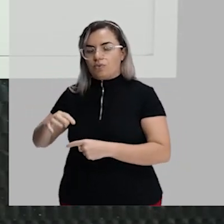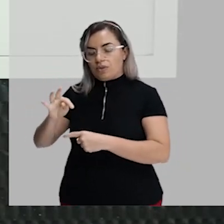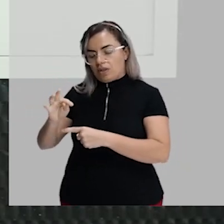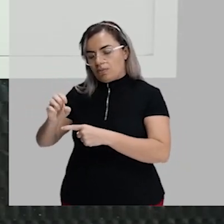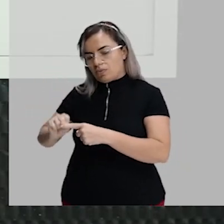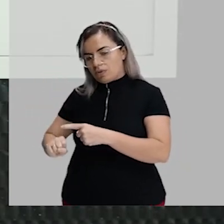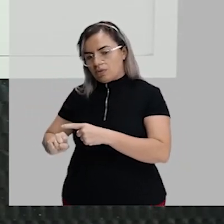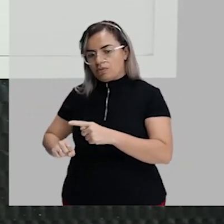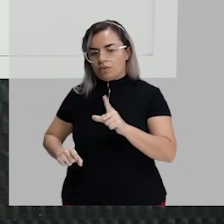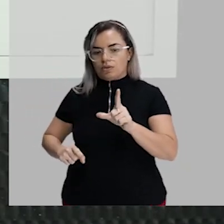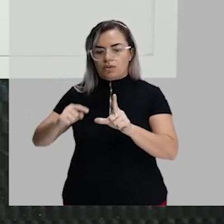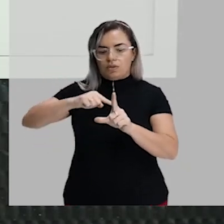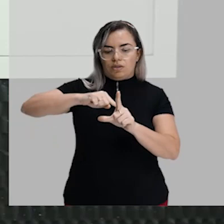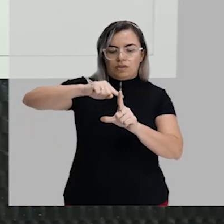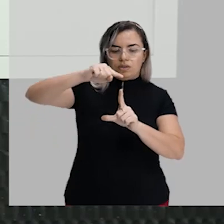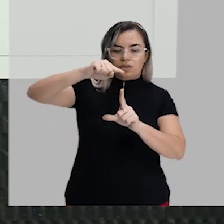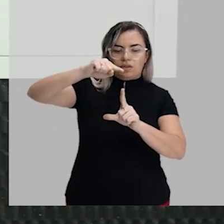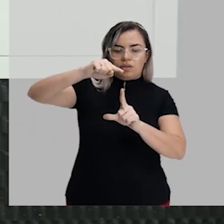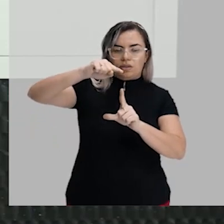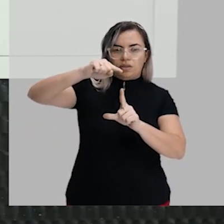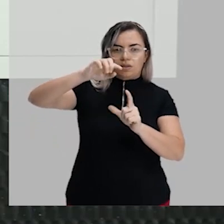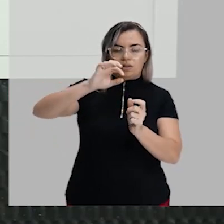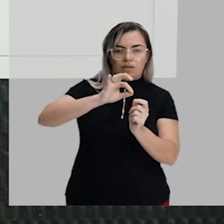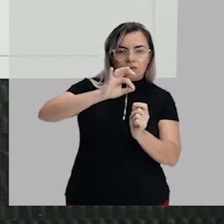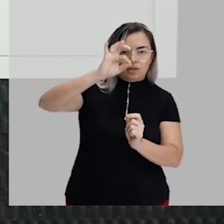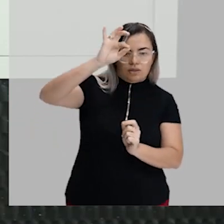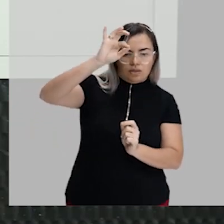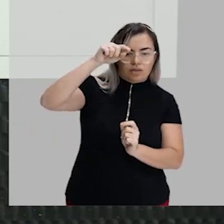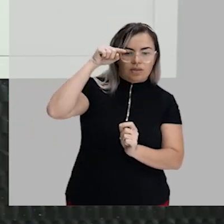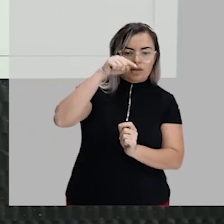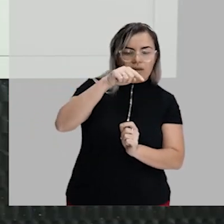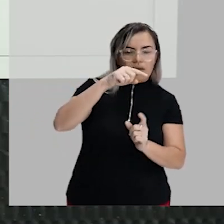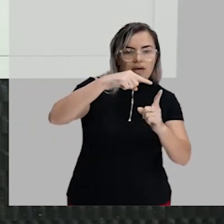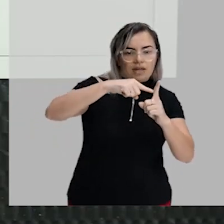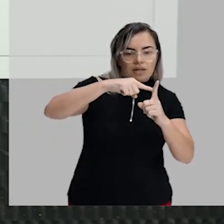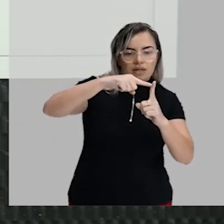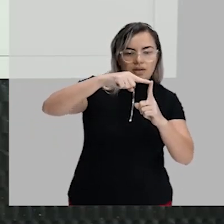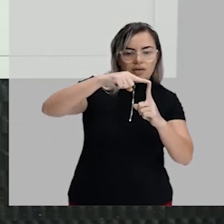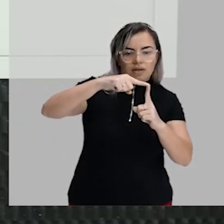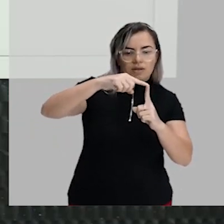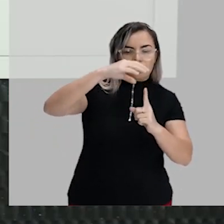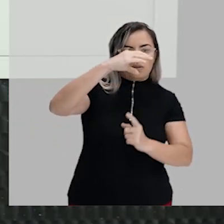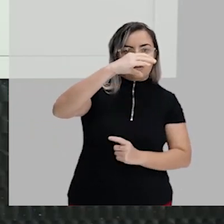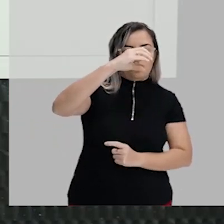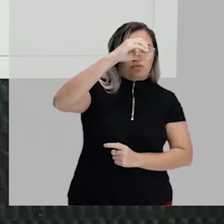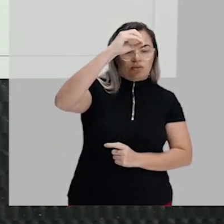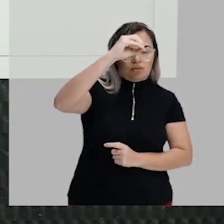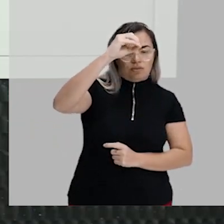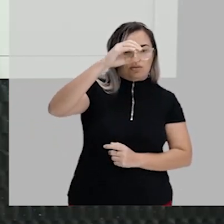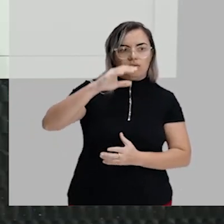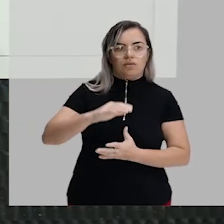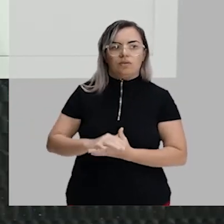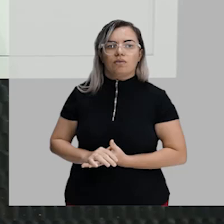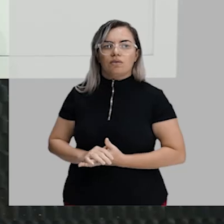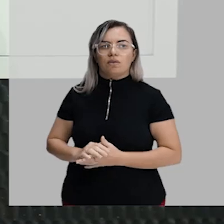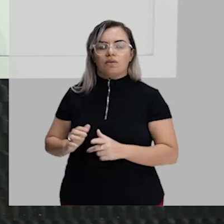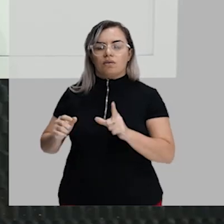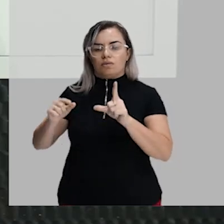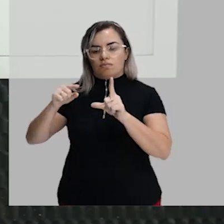Então, ele começa aqui a 25 graus, ok? Temperatura aqui é em Celsius. E o tempo